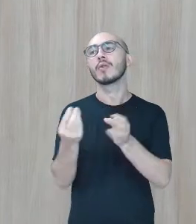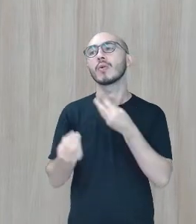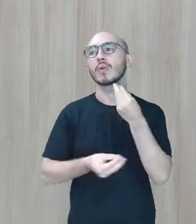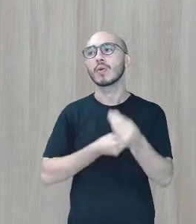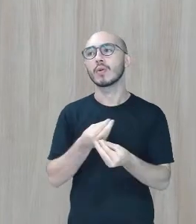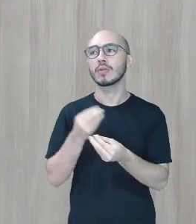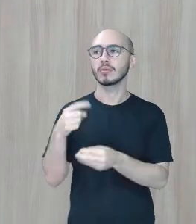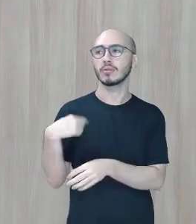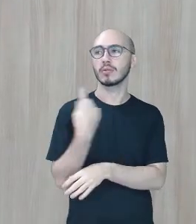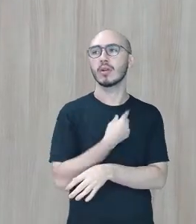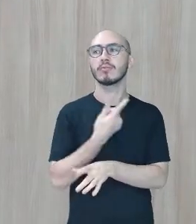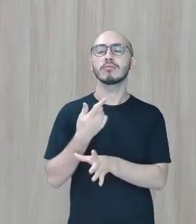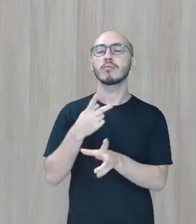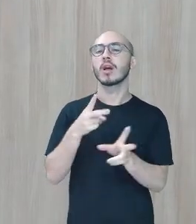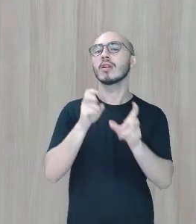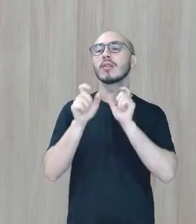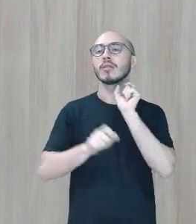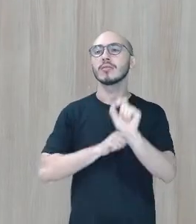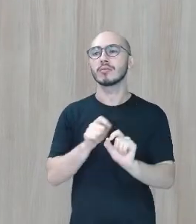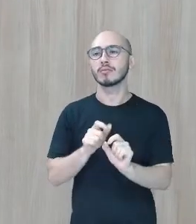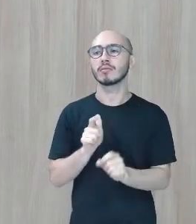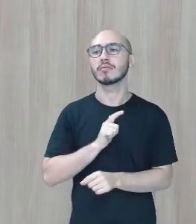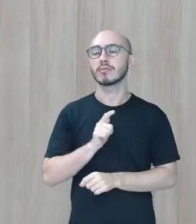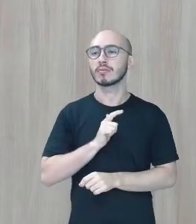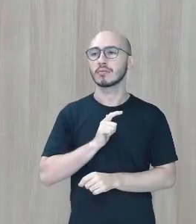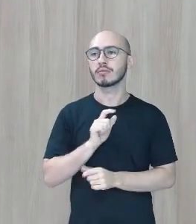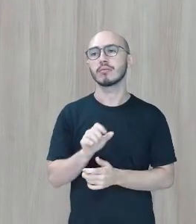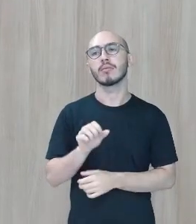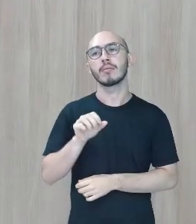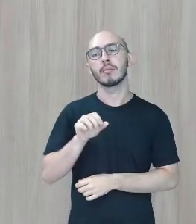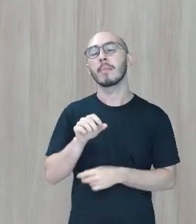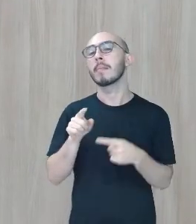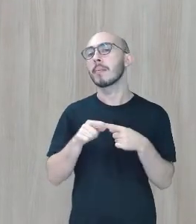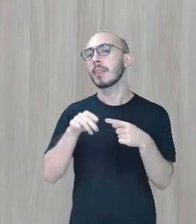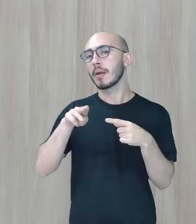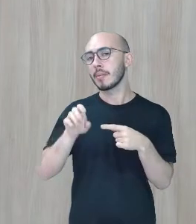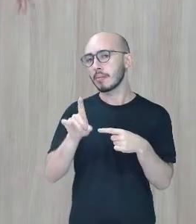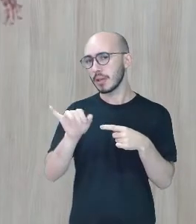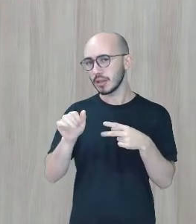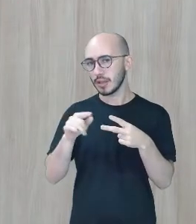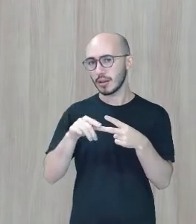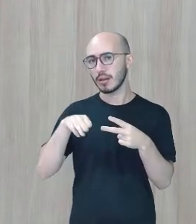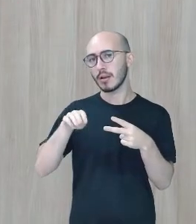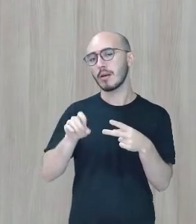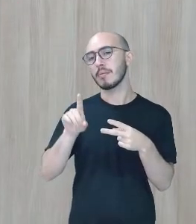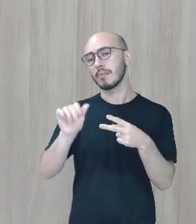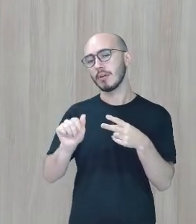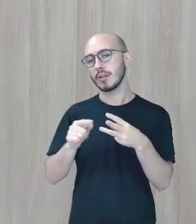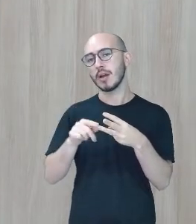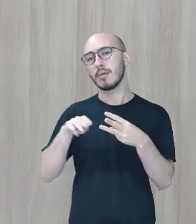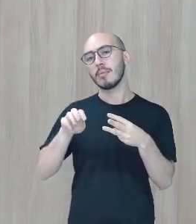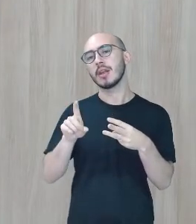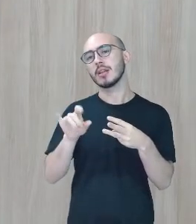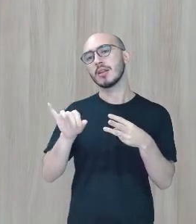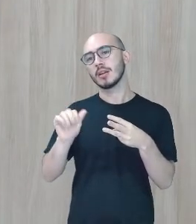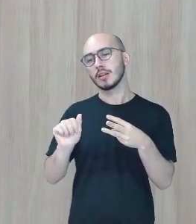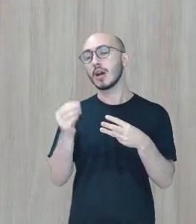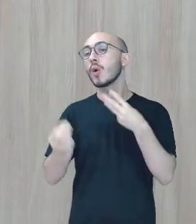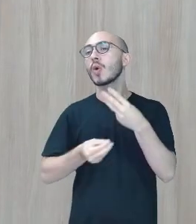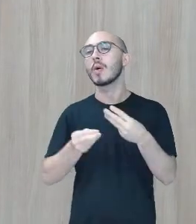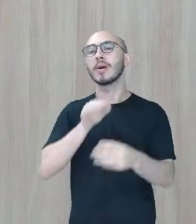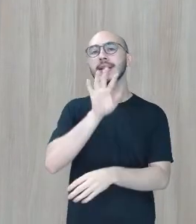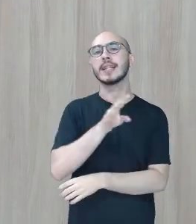fazemos para identificar a média, a moda e a mediana através de uma tabela.